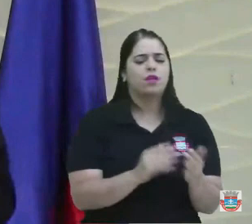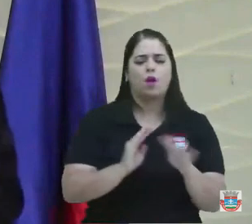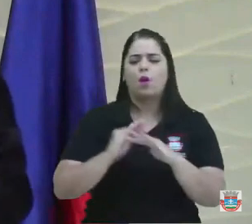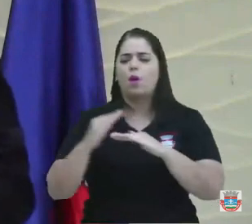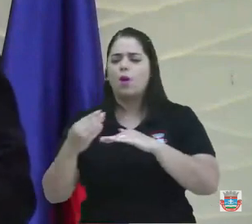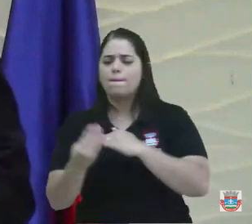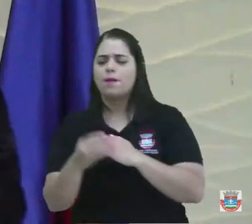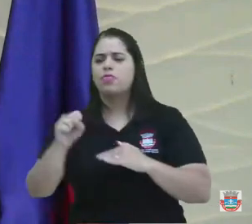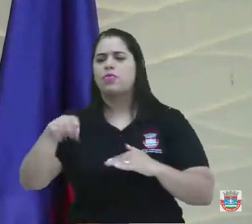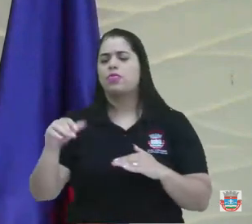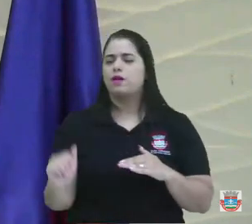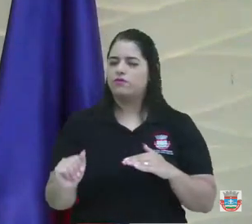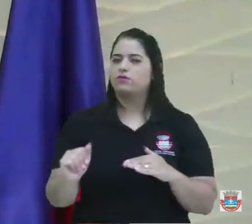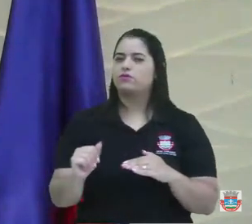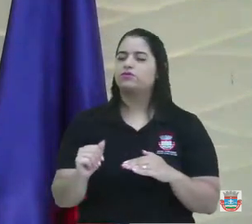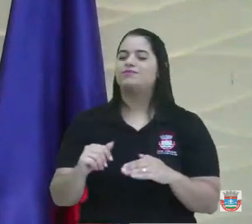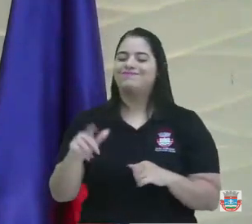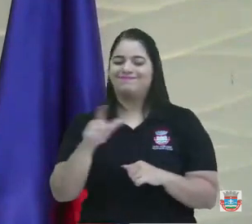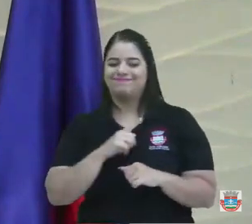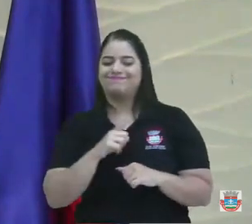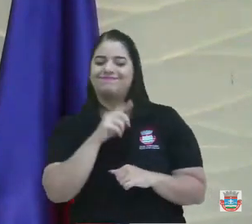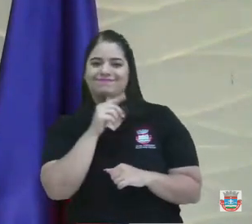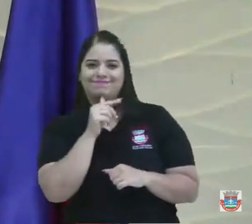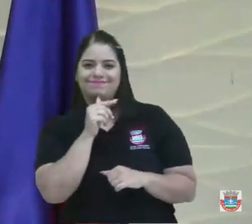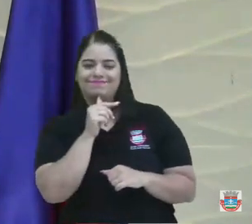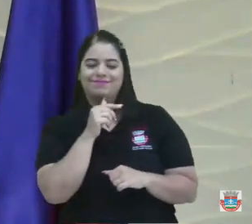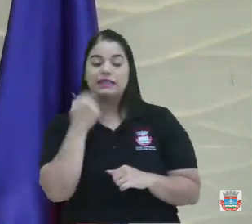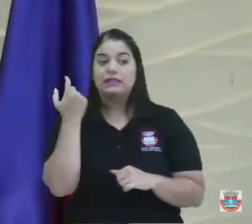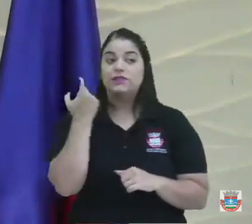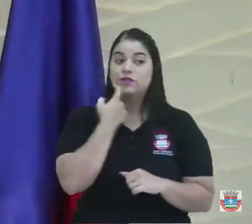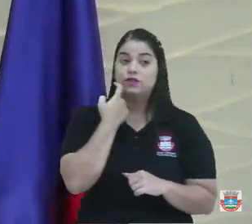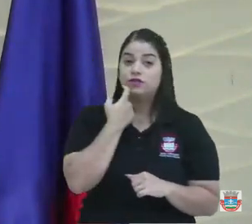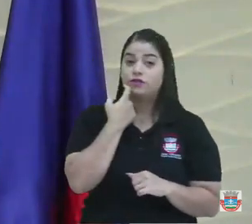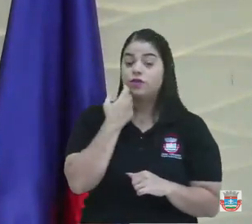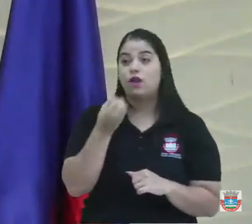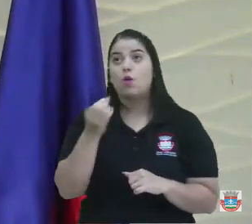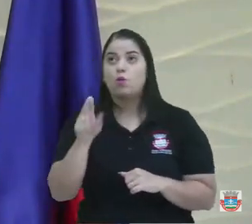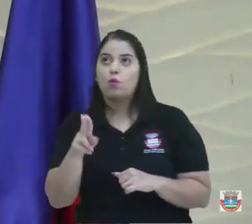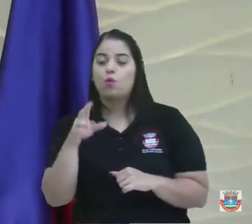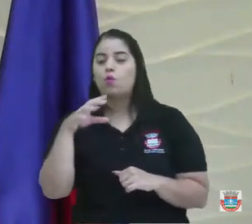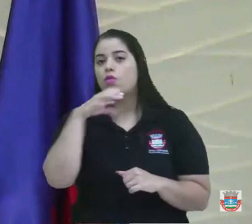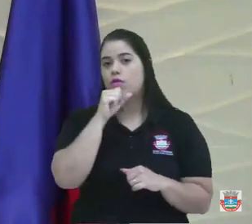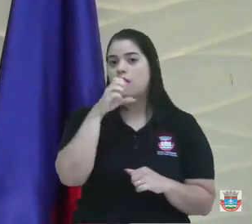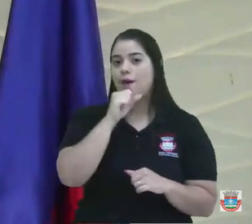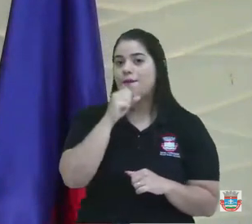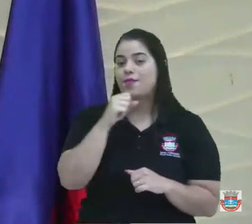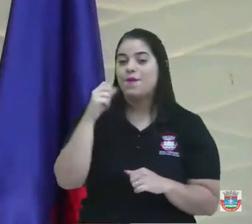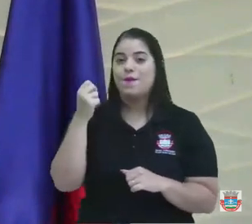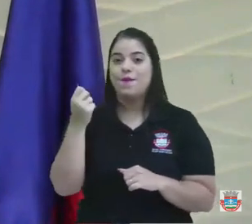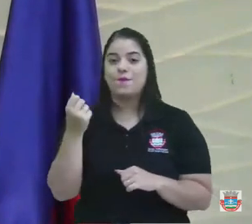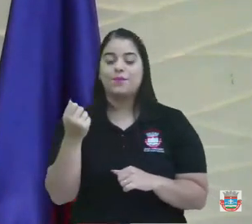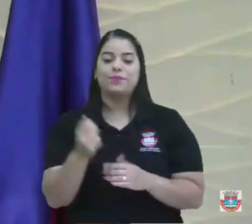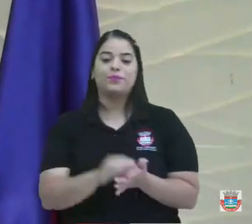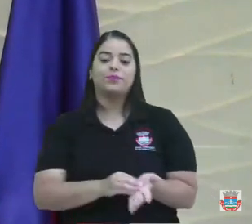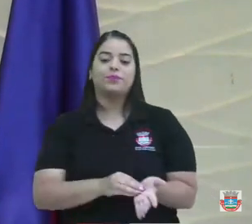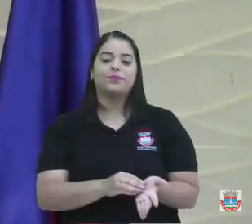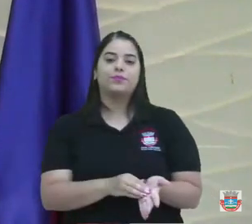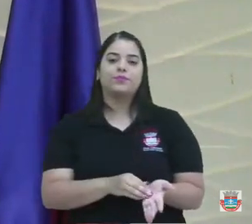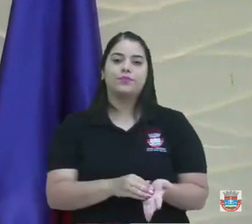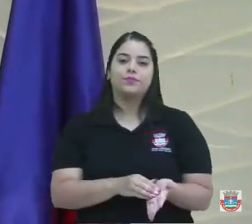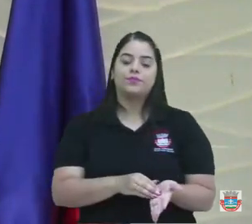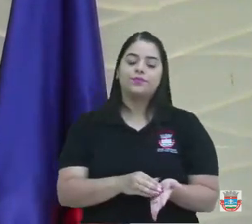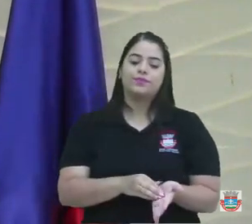seja contemplado com essa água. Acredito que sexta-feira agora, ou sábado, já consiga fazer a ligação aqui para o Alto